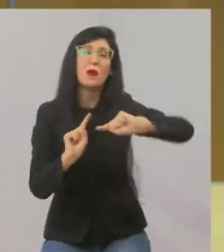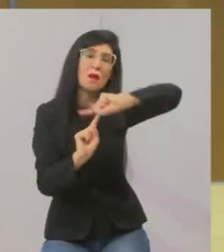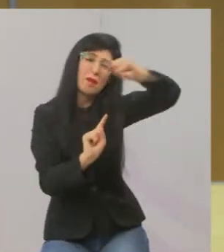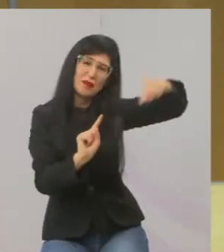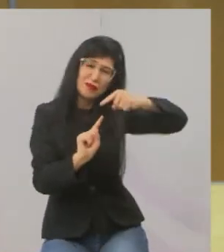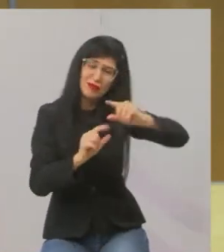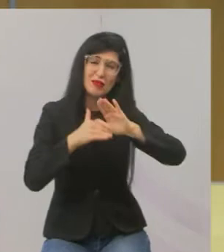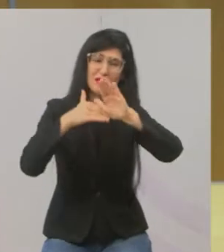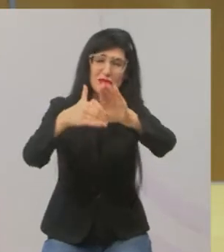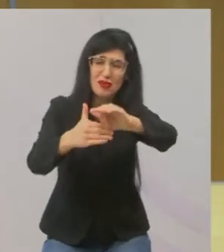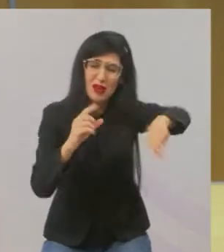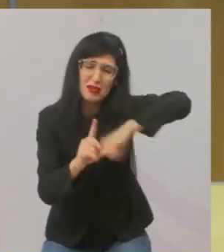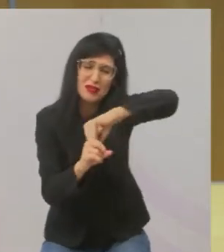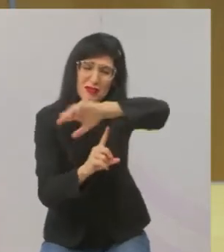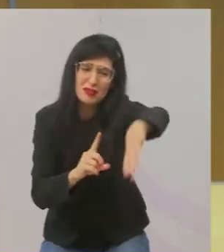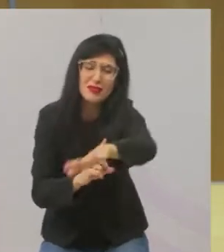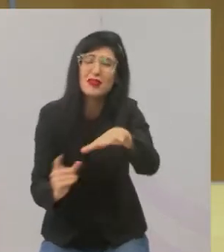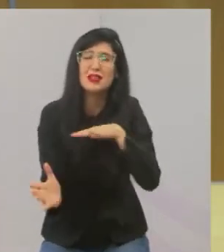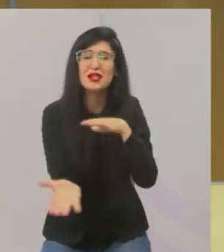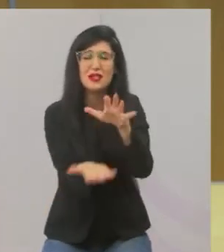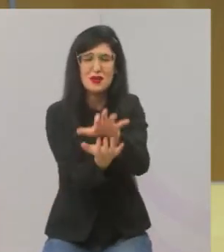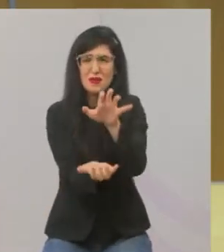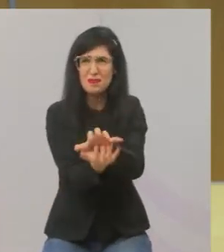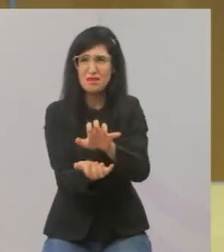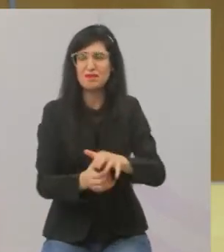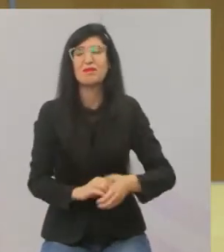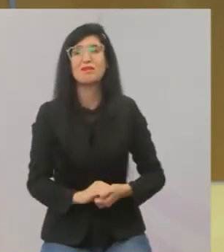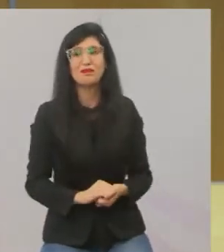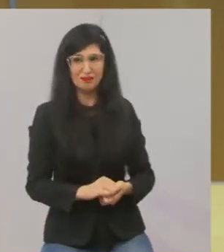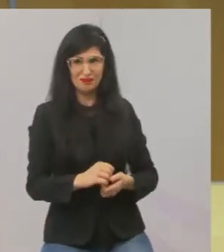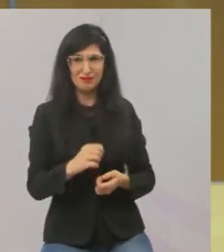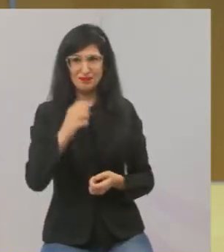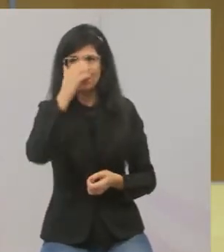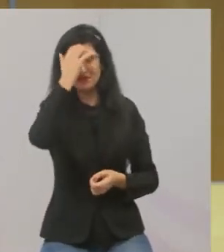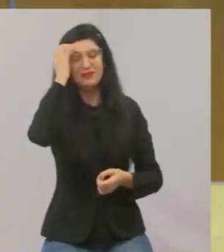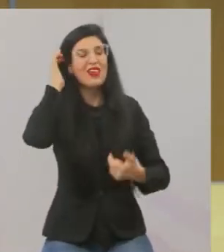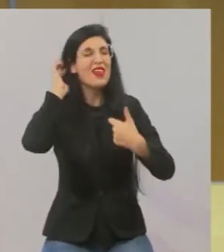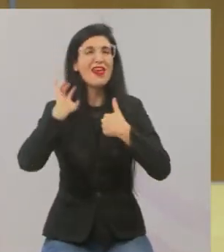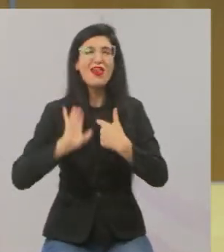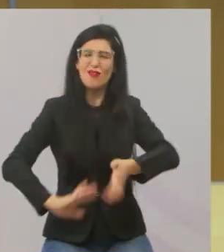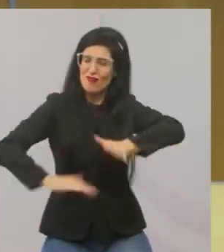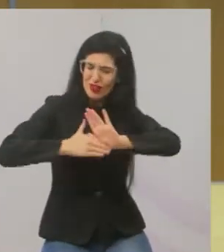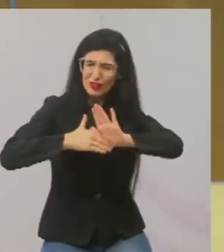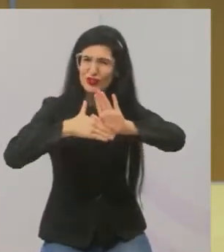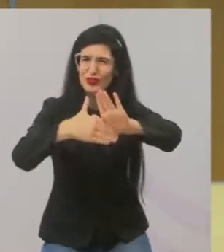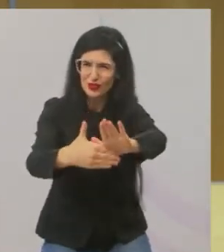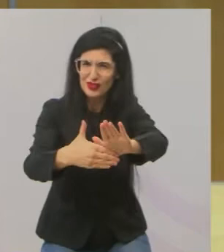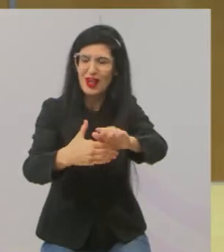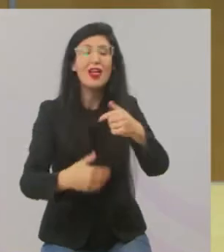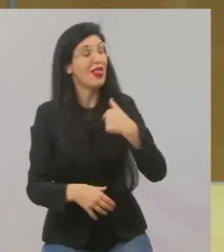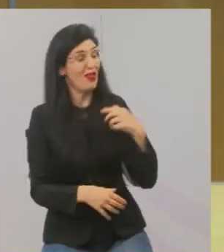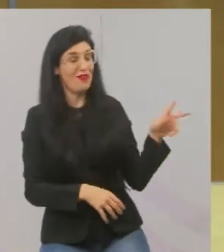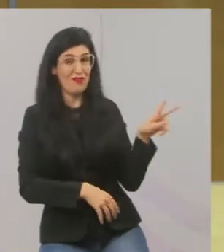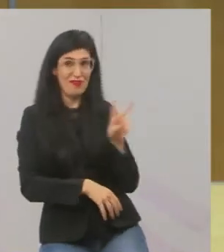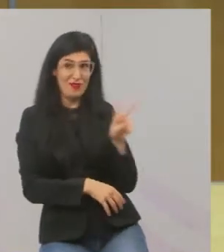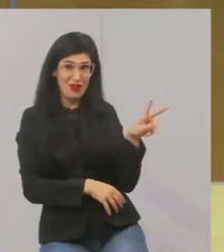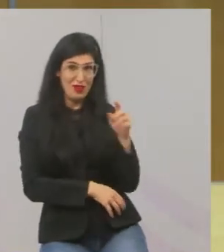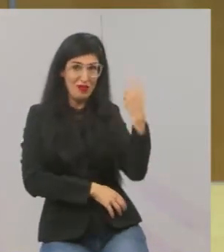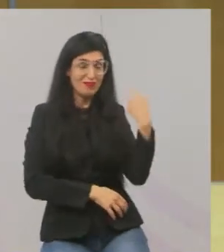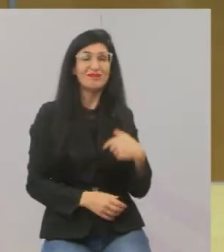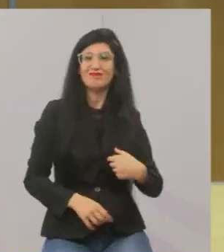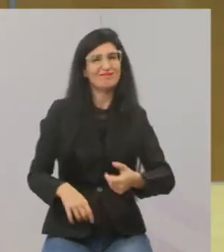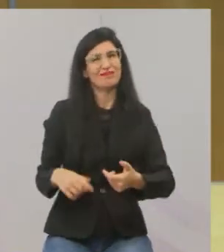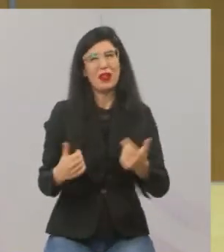Jacareí. E eu quero deixar aqui, como acabei de jurar ali, que eu vou dar o meu melhor. Tive vereador, não me considerava